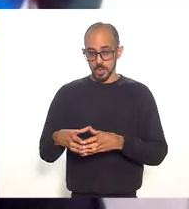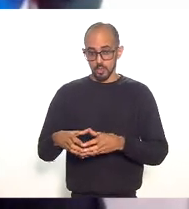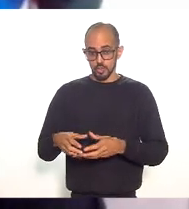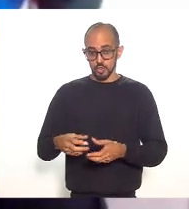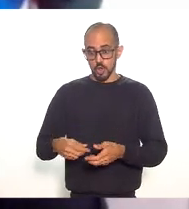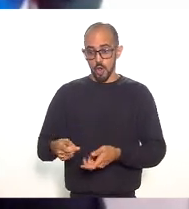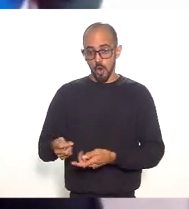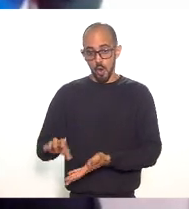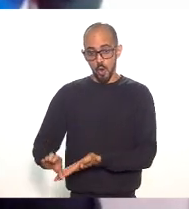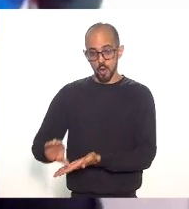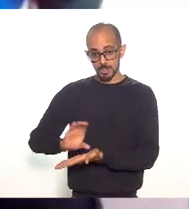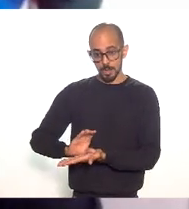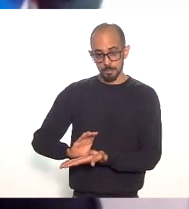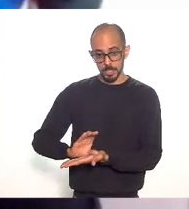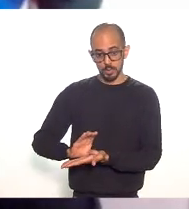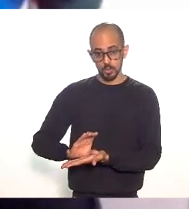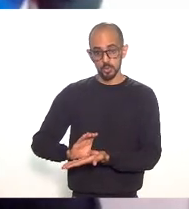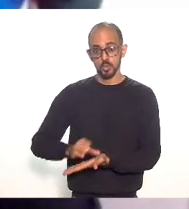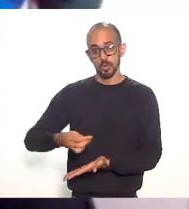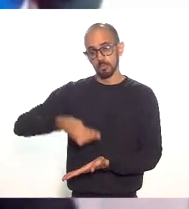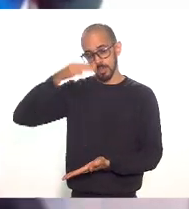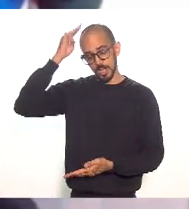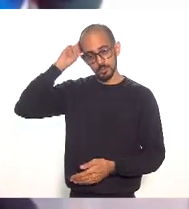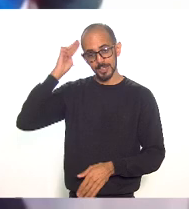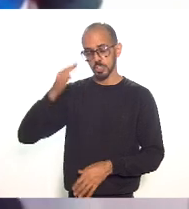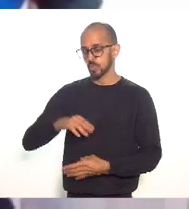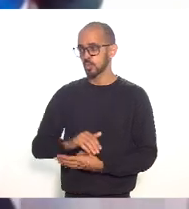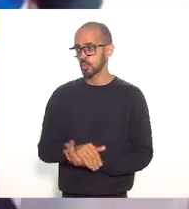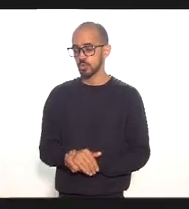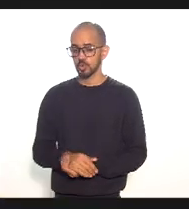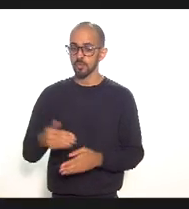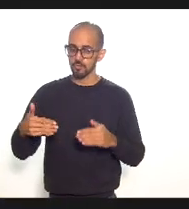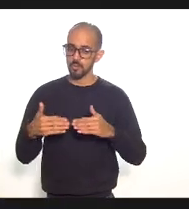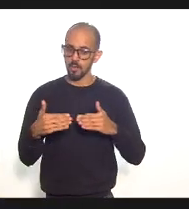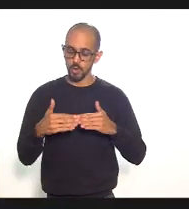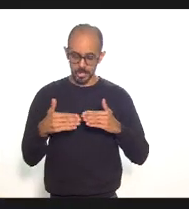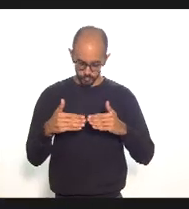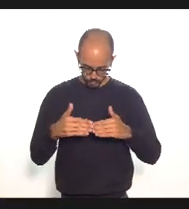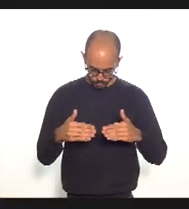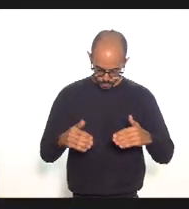Canella. Rodrigo Bacelar, Márcio Pacheco. Favorável,